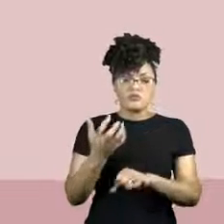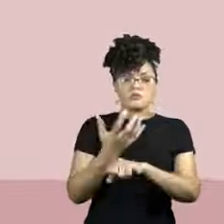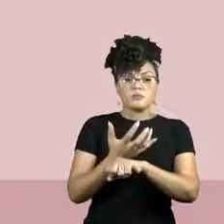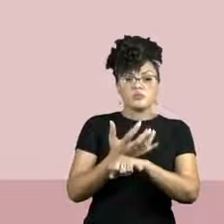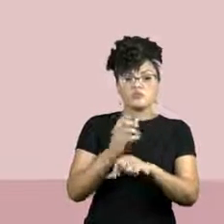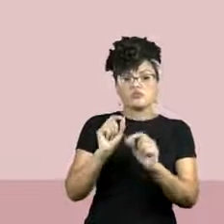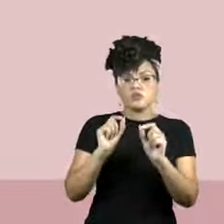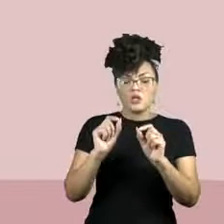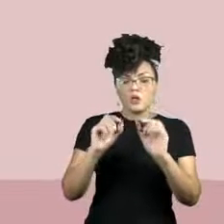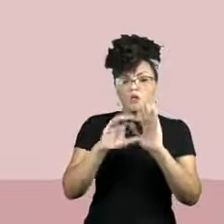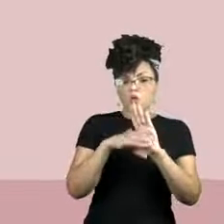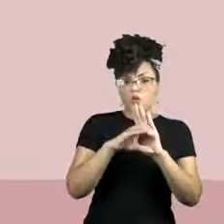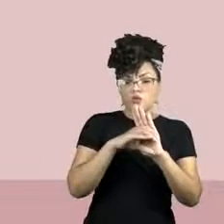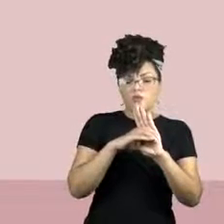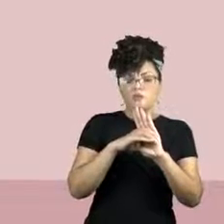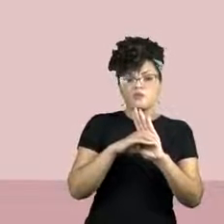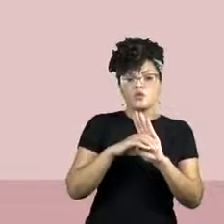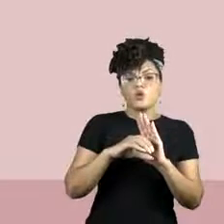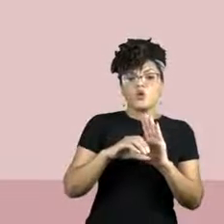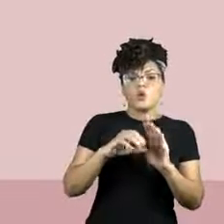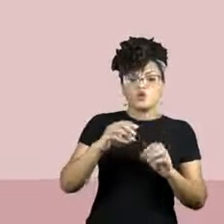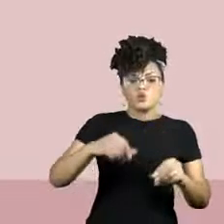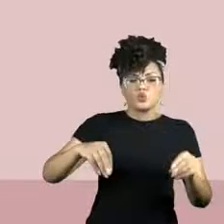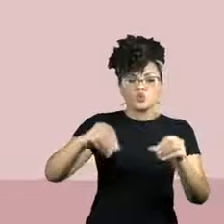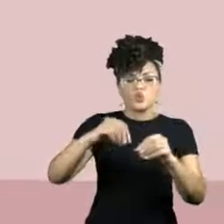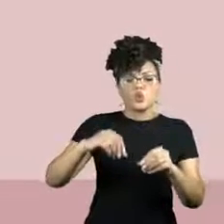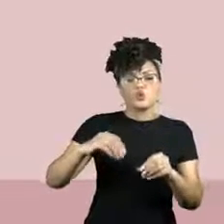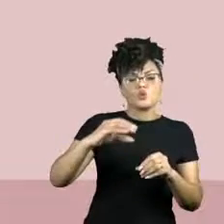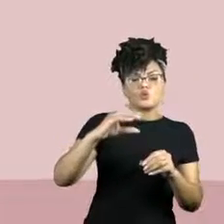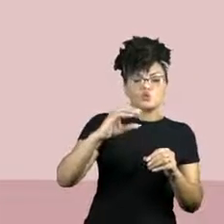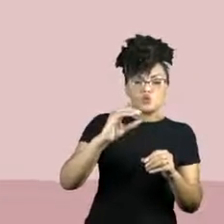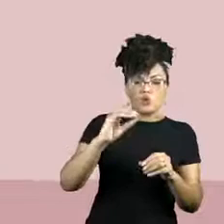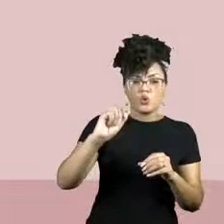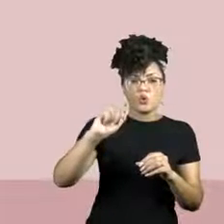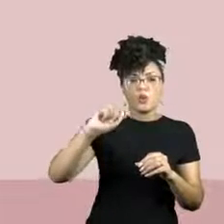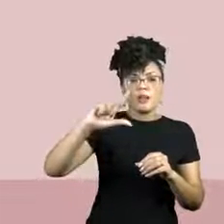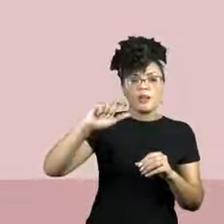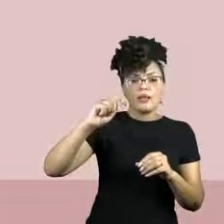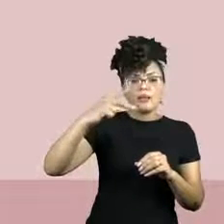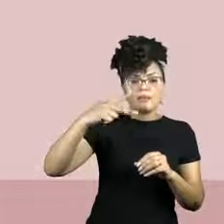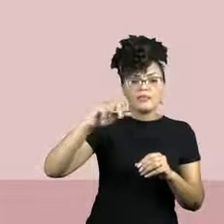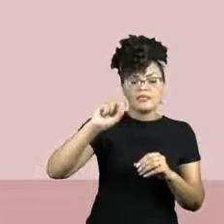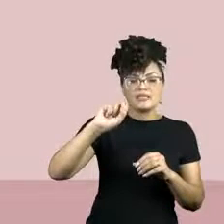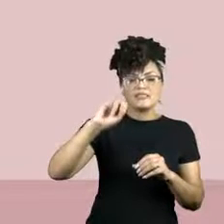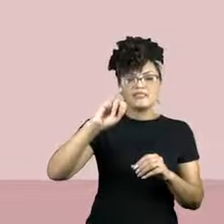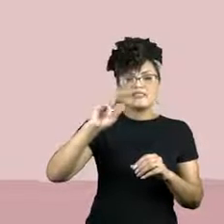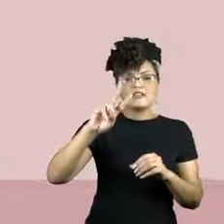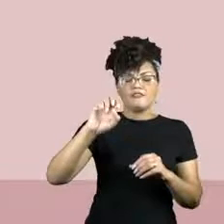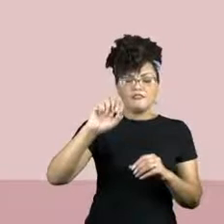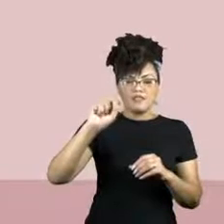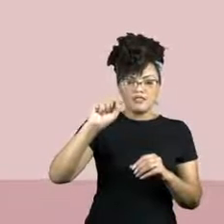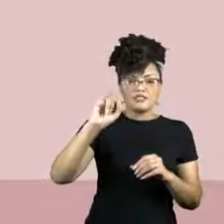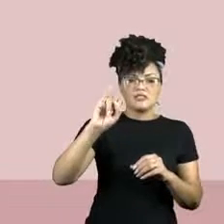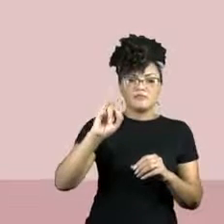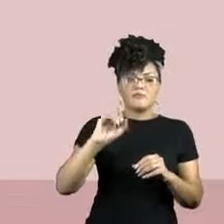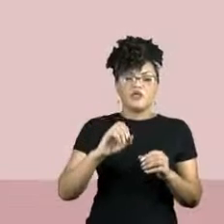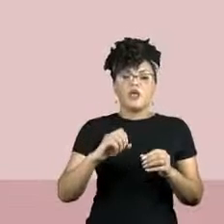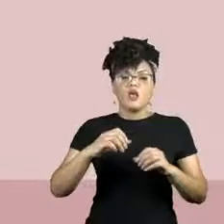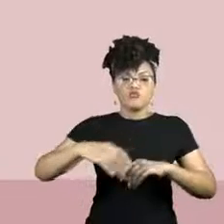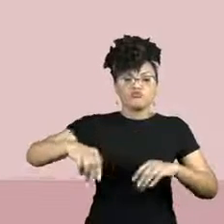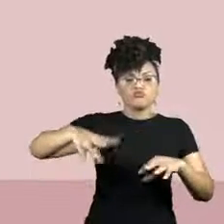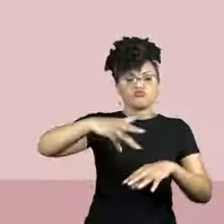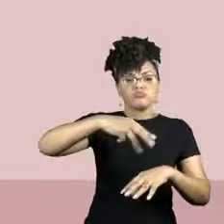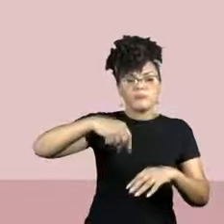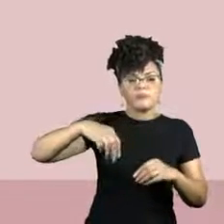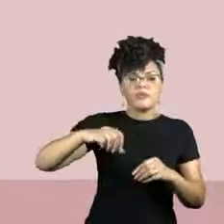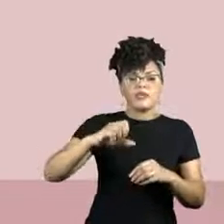como solos colapsíveis, tá? Solos expansivos, liquefação do solo. Tá? O que significa esses termos,